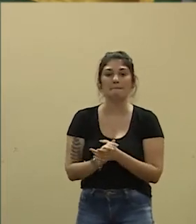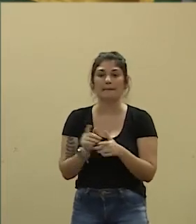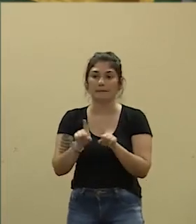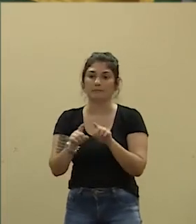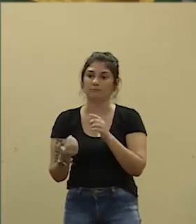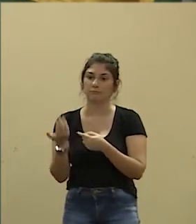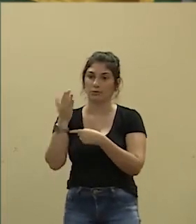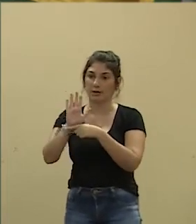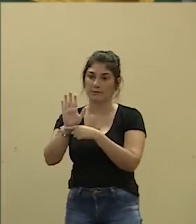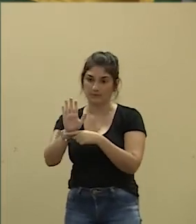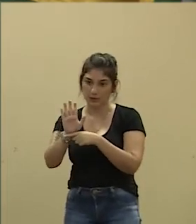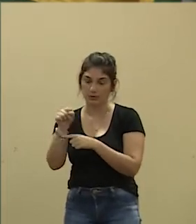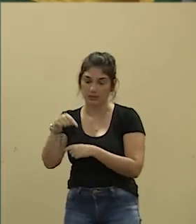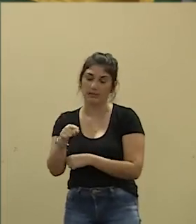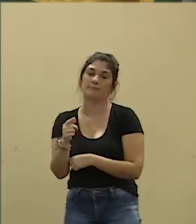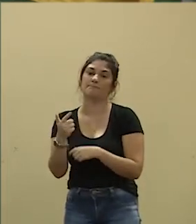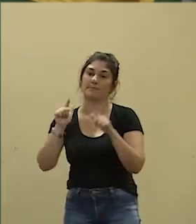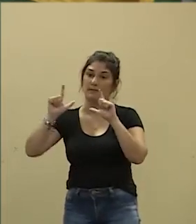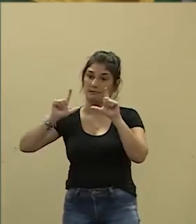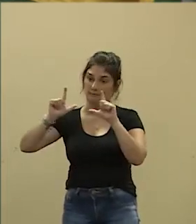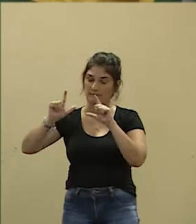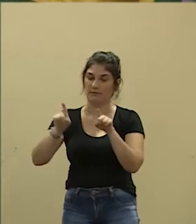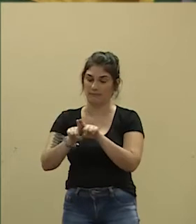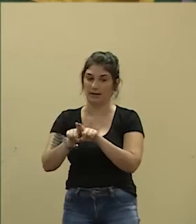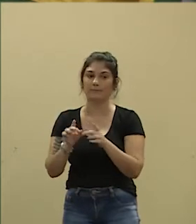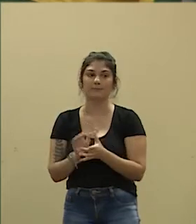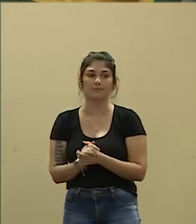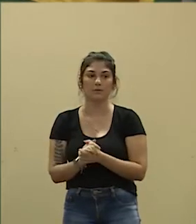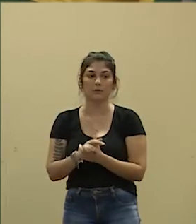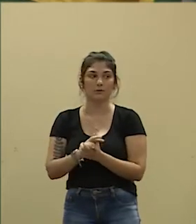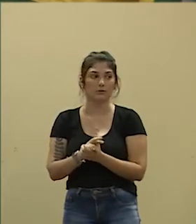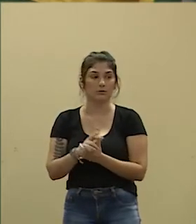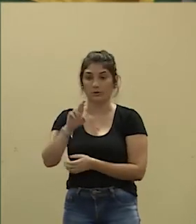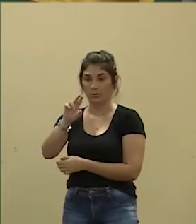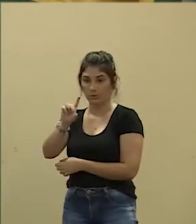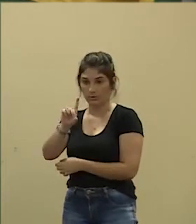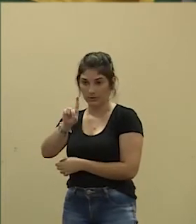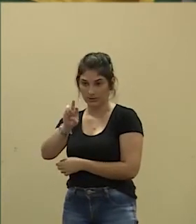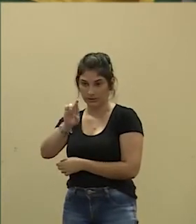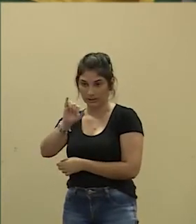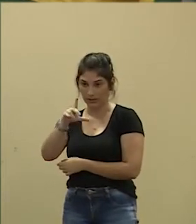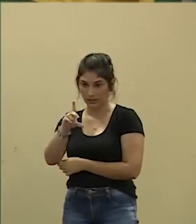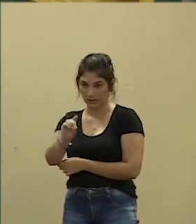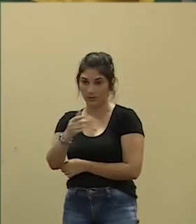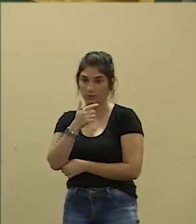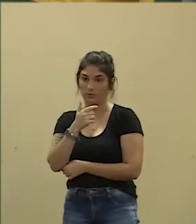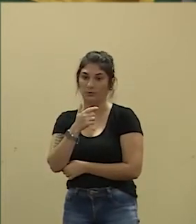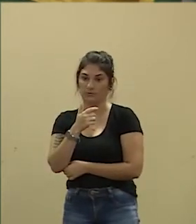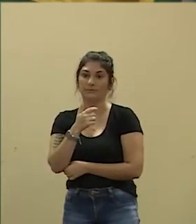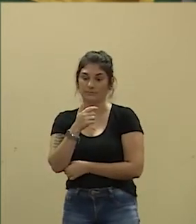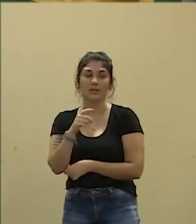local que em são carlos né e depois é o rodrigo que está chegando agora também é nosso colega lá e